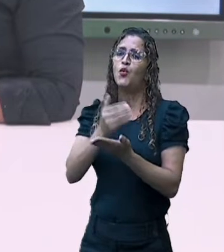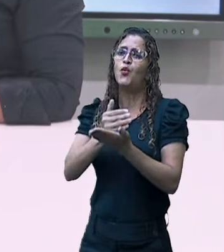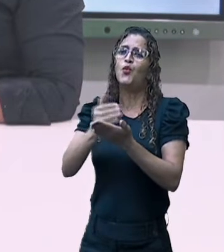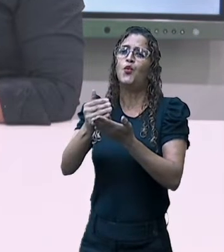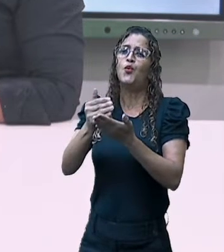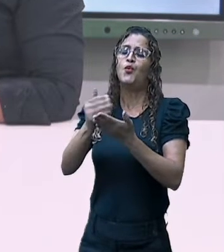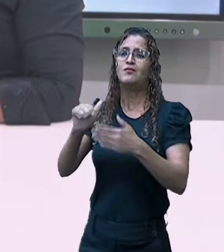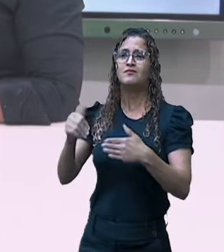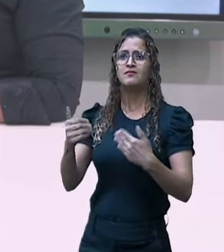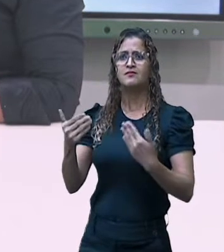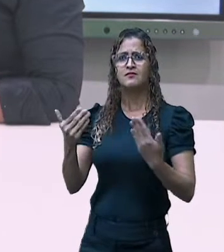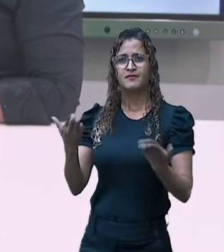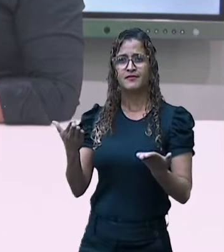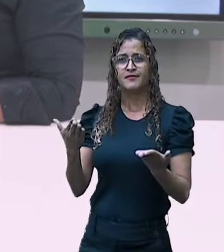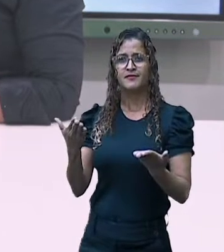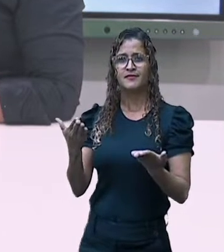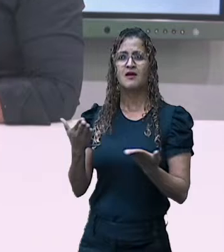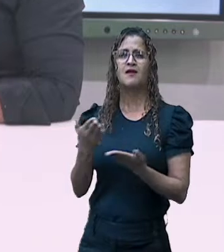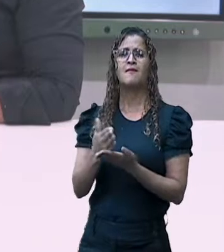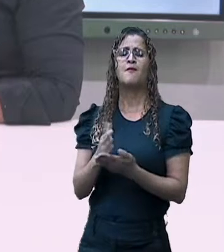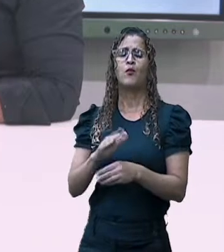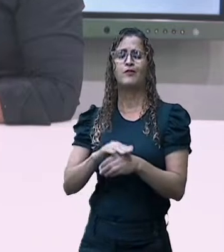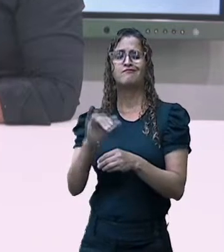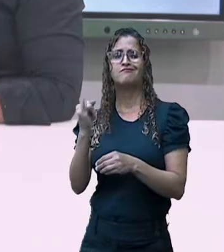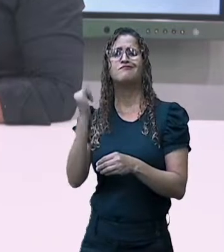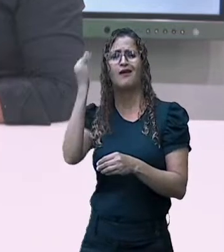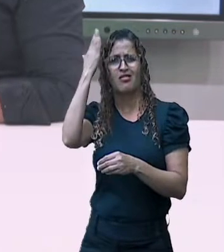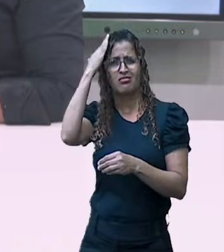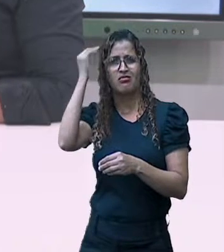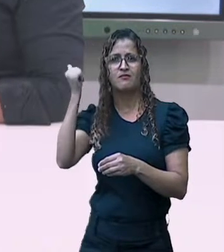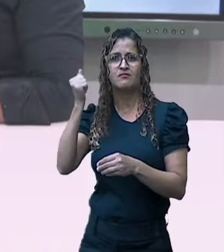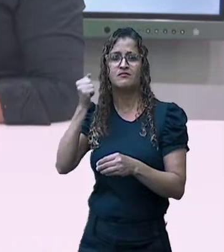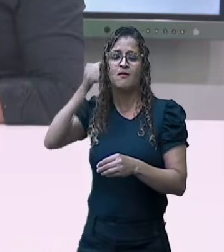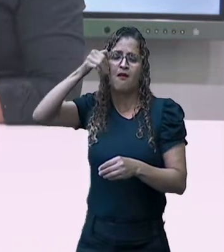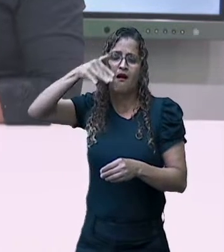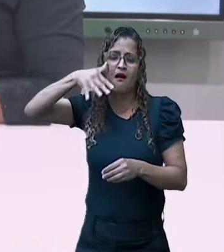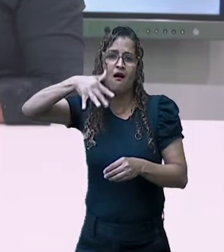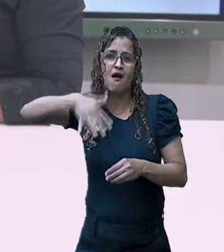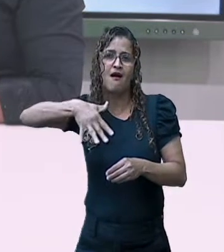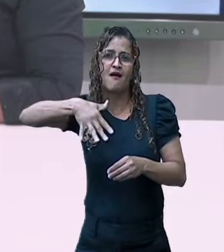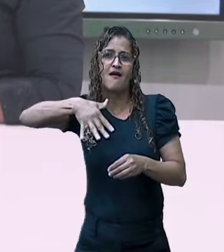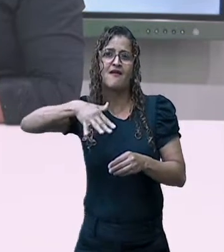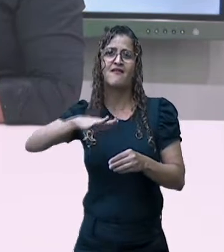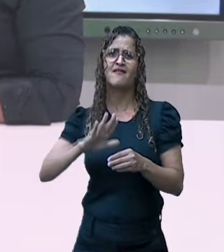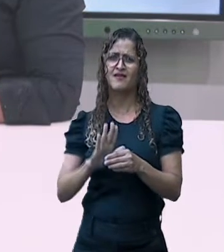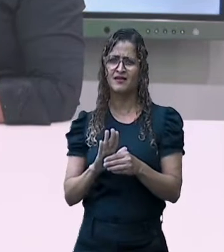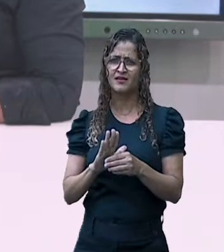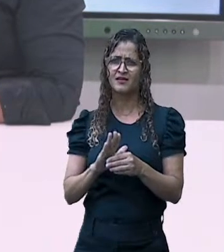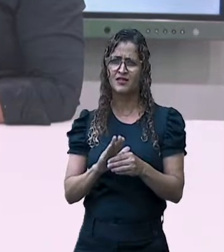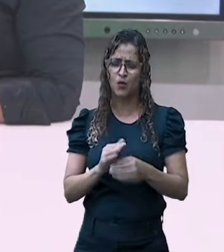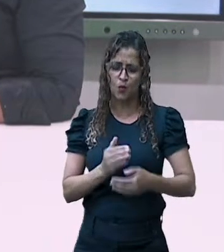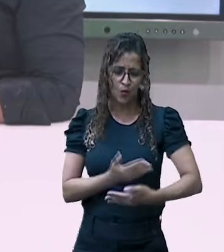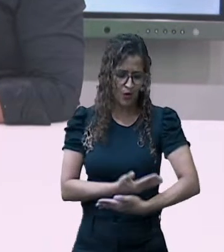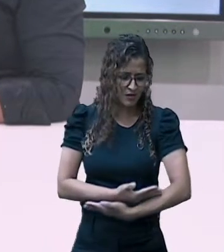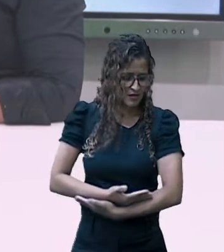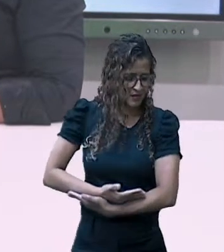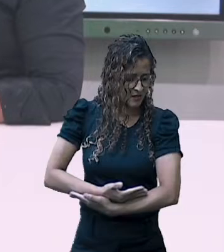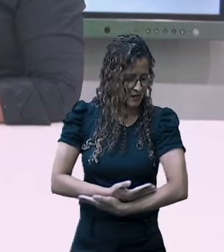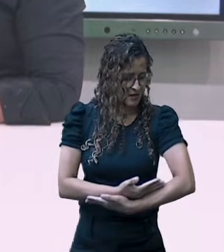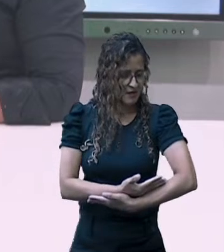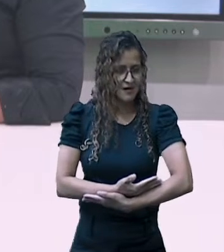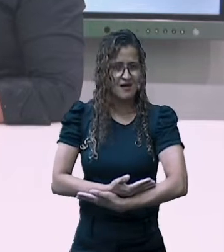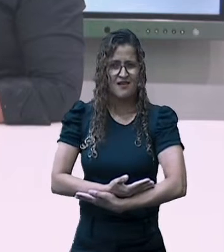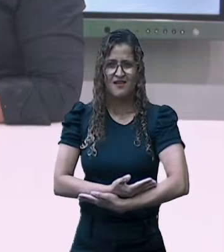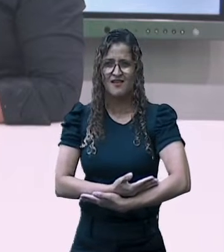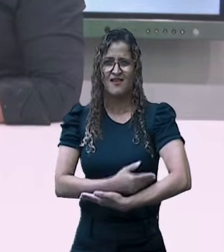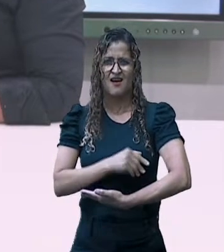é muito importante a gente saber. A dentição começa logo quando a gente é bebezinho, quando ainda está